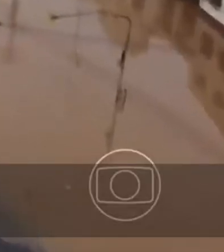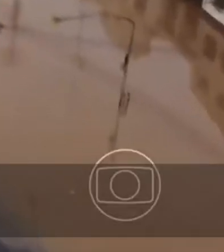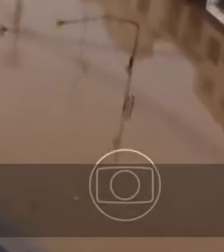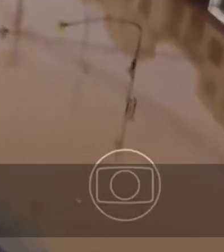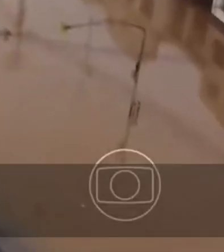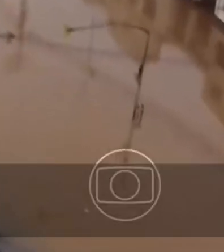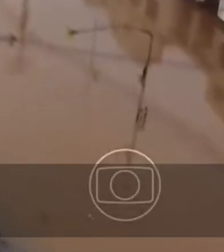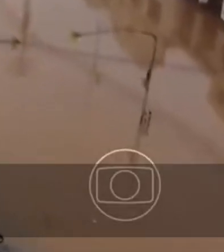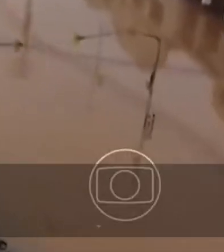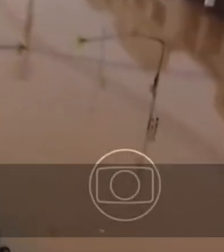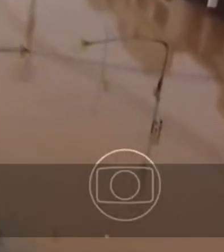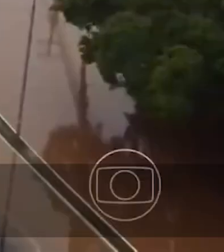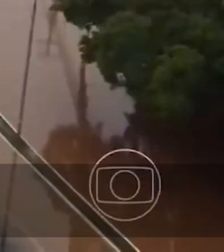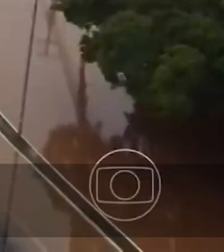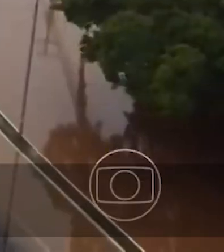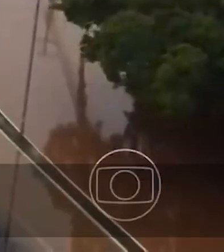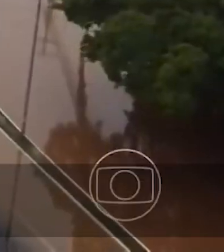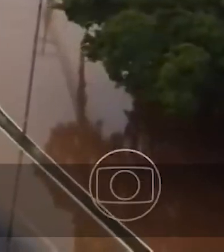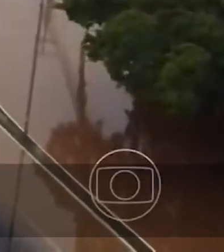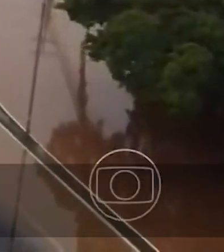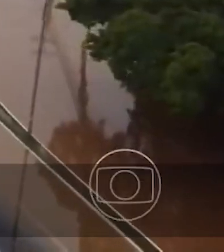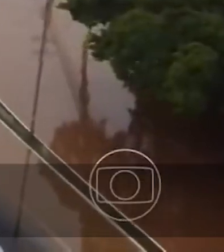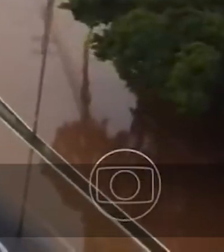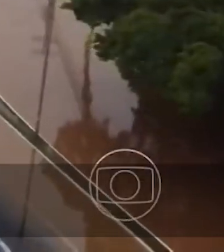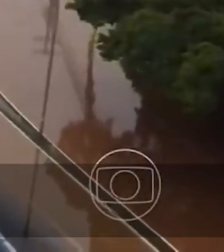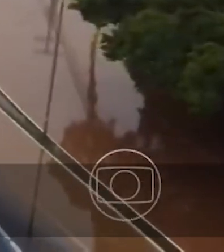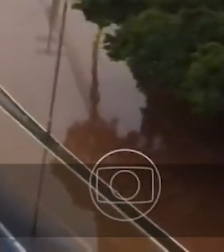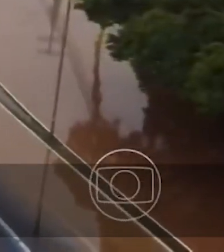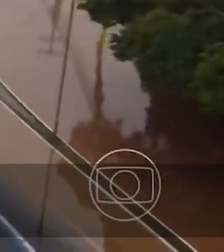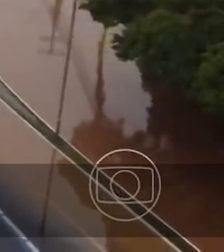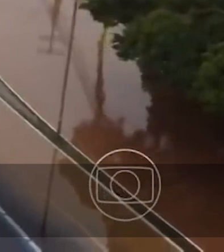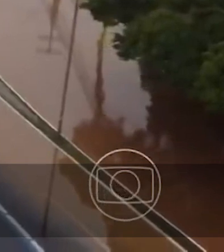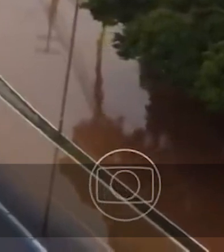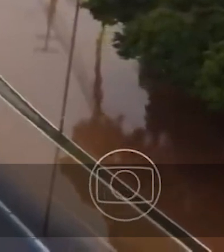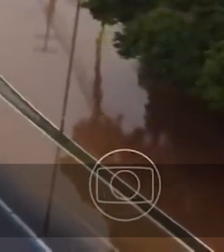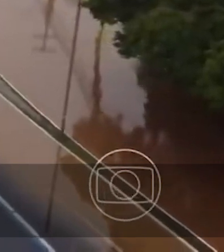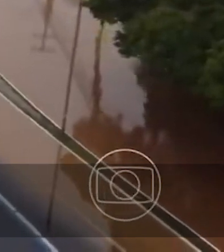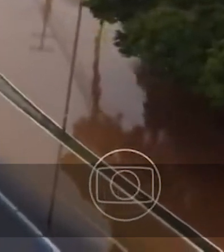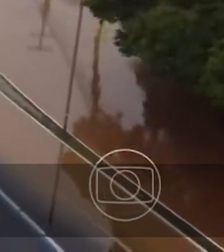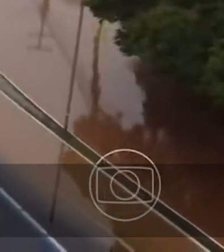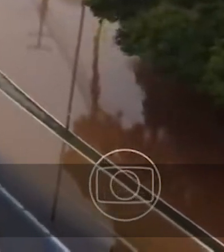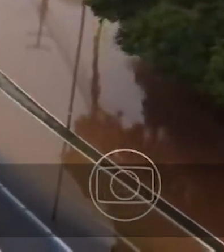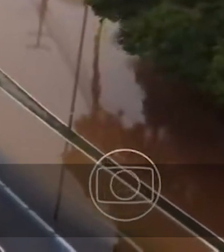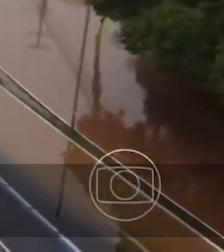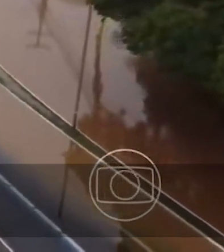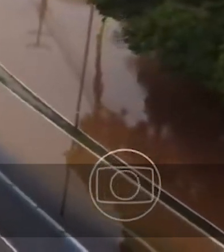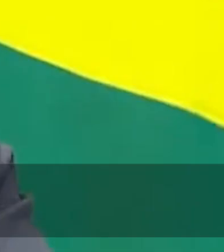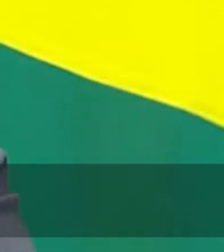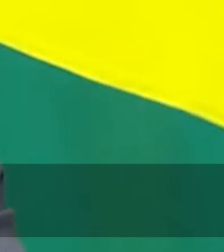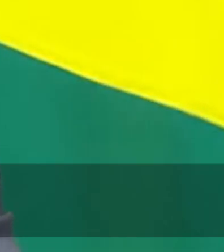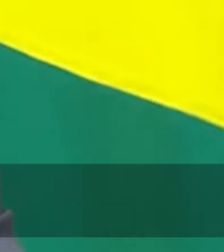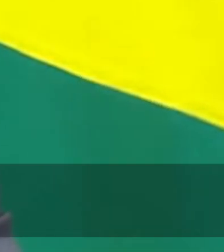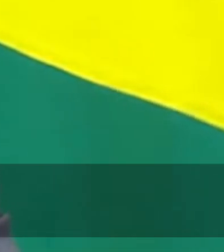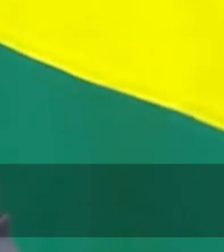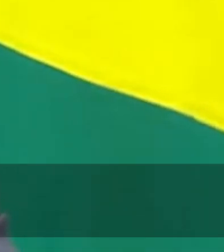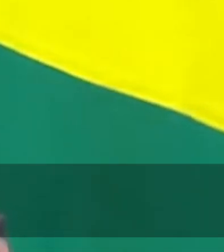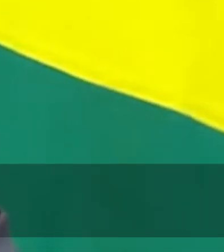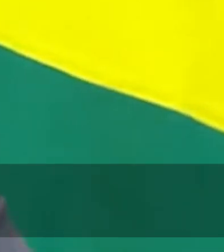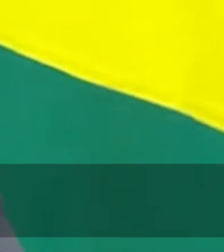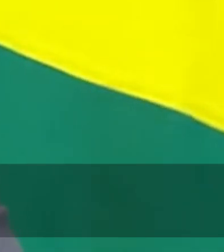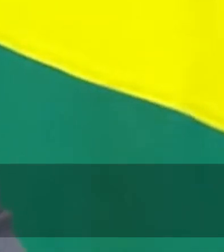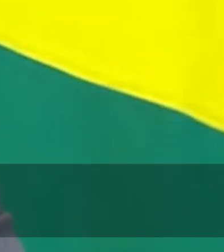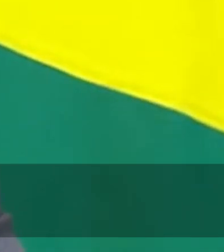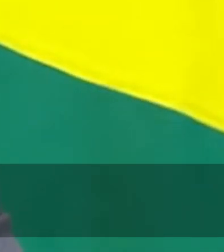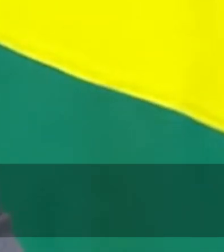adiadas pelo governo federal em razão das chuvas intensas no Rio Grande do Sul, que alagaram inúmeras cidades do estado. A ministra da Gestão